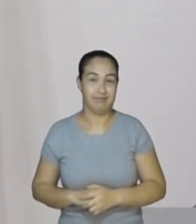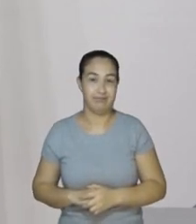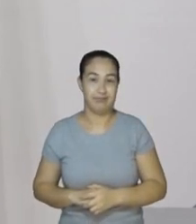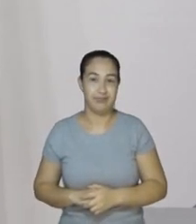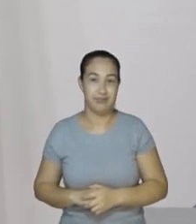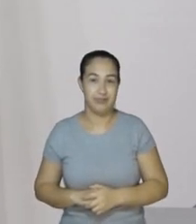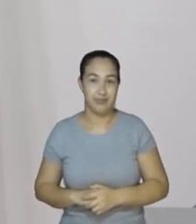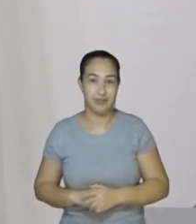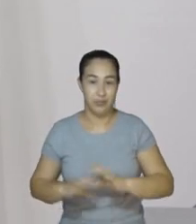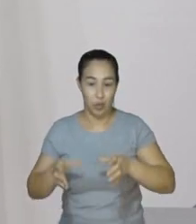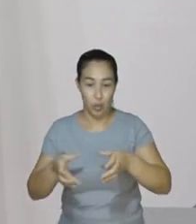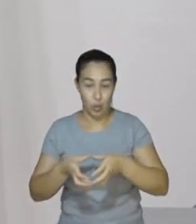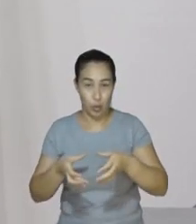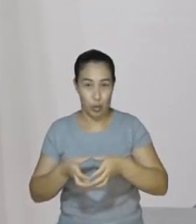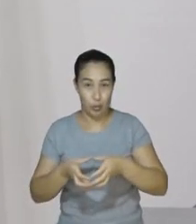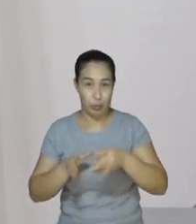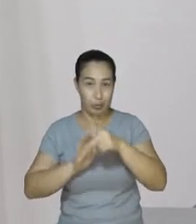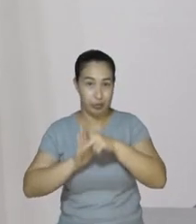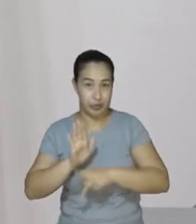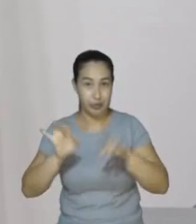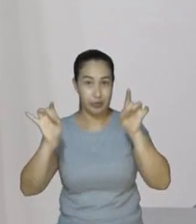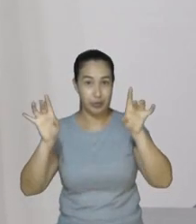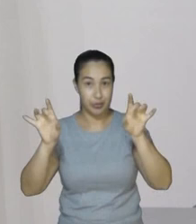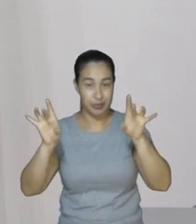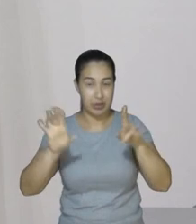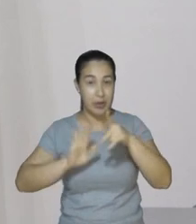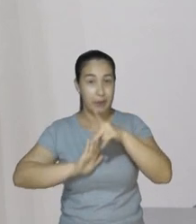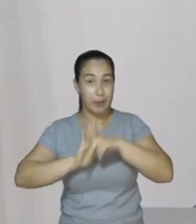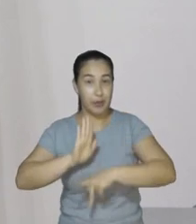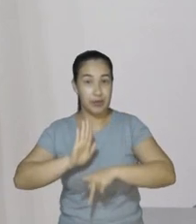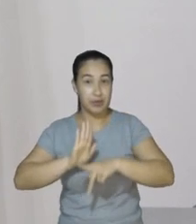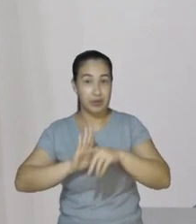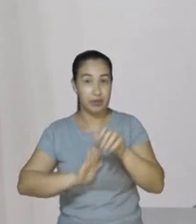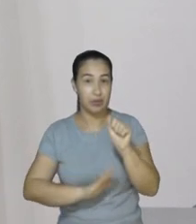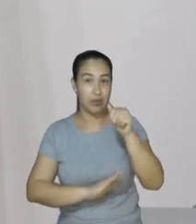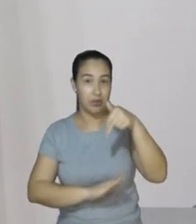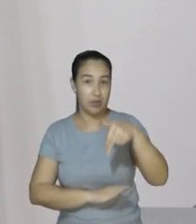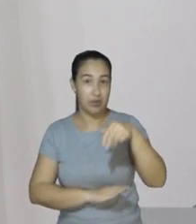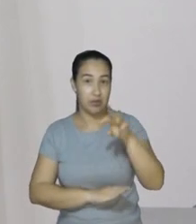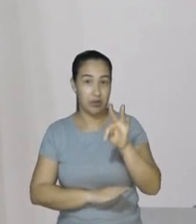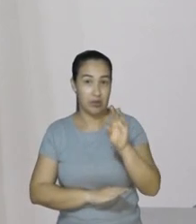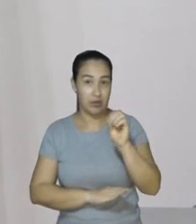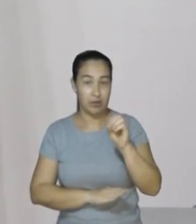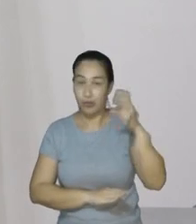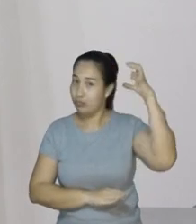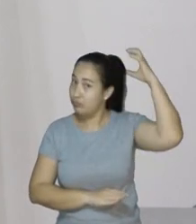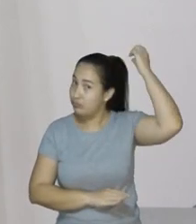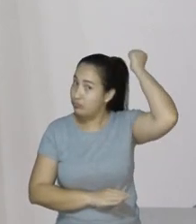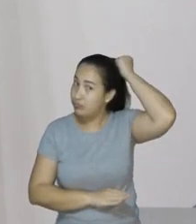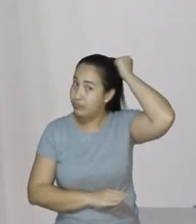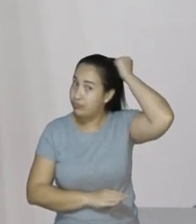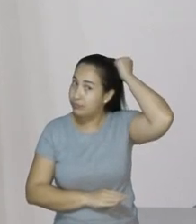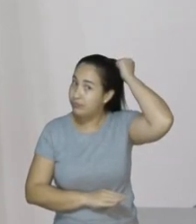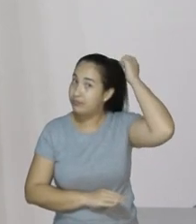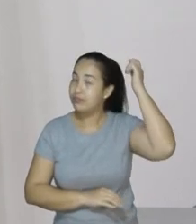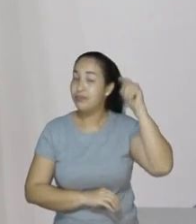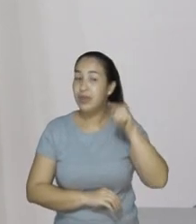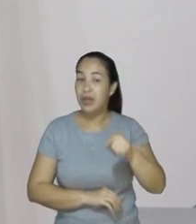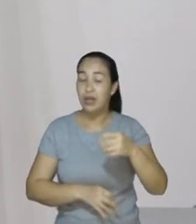da categoria de projetos especiais, com o programa Antonieta de Barros e a inclusão de jovens em